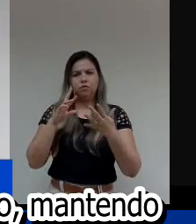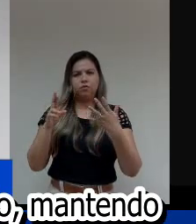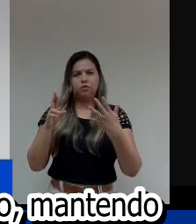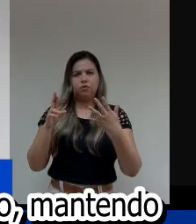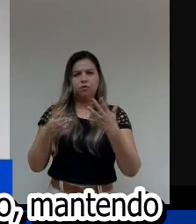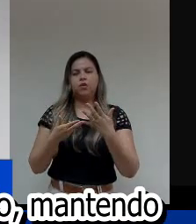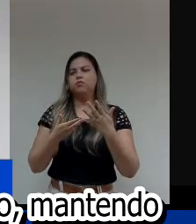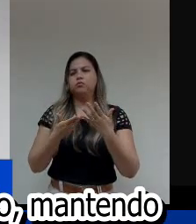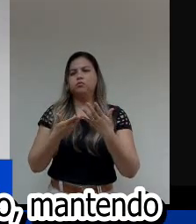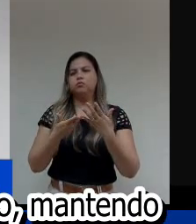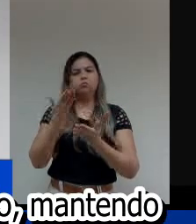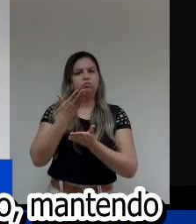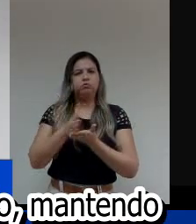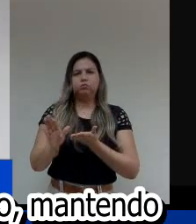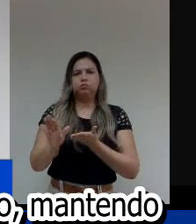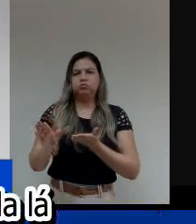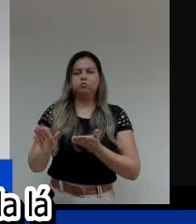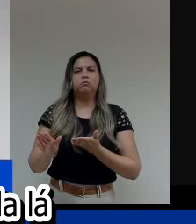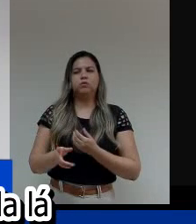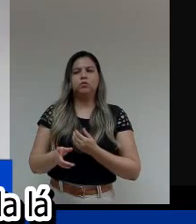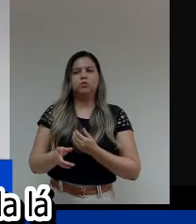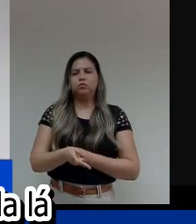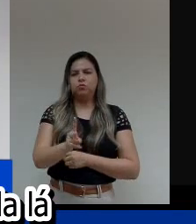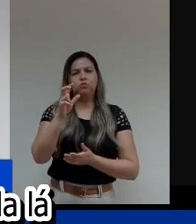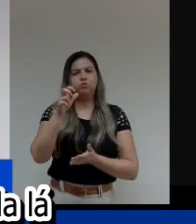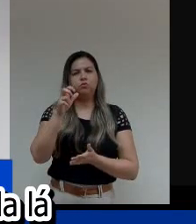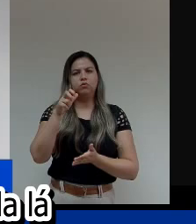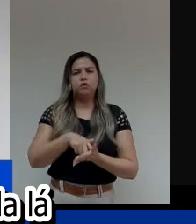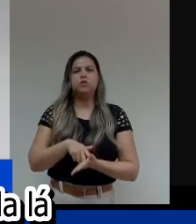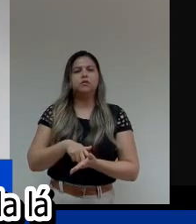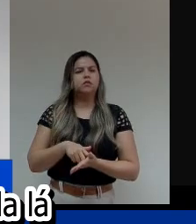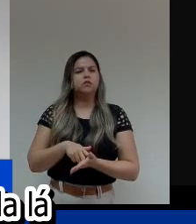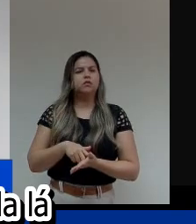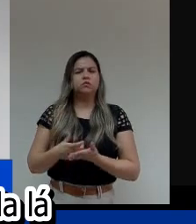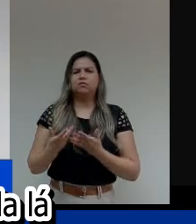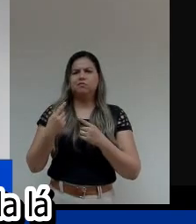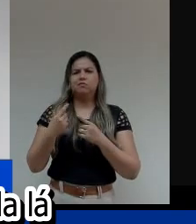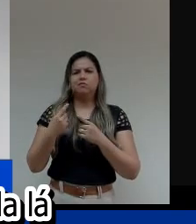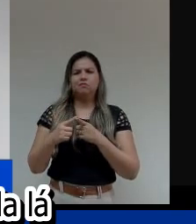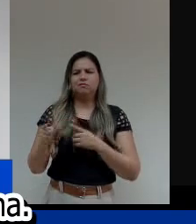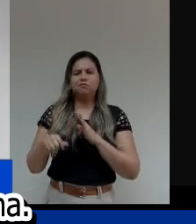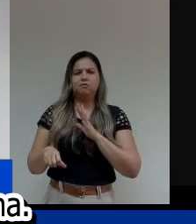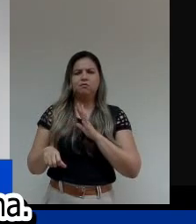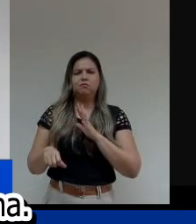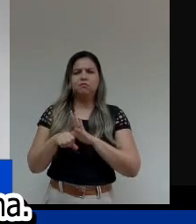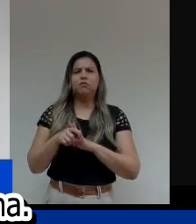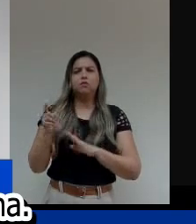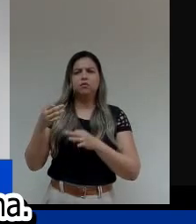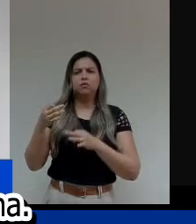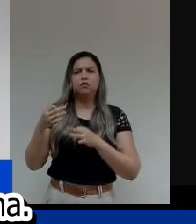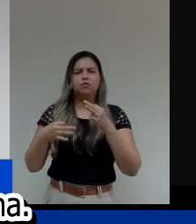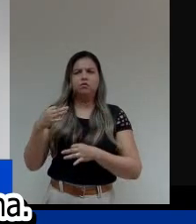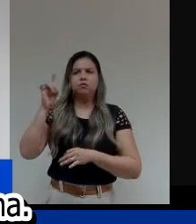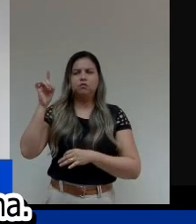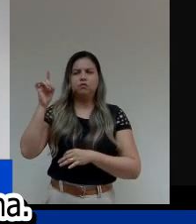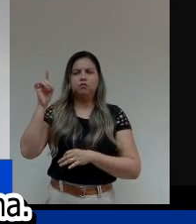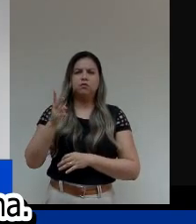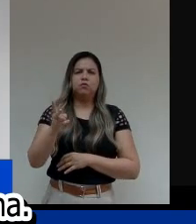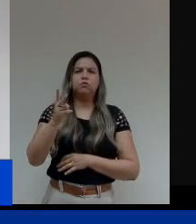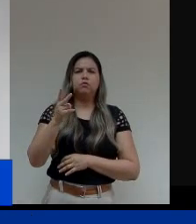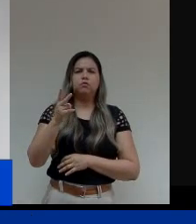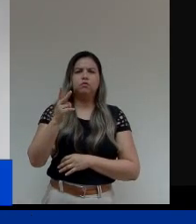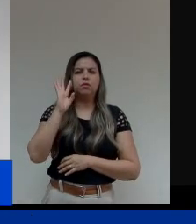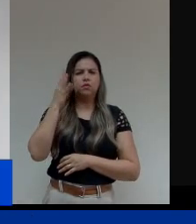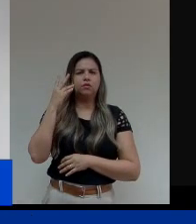José Roberto, mantendo a sentença de improcedência que foi proferida lá pela juíza da 6ª Zona Eleitoral de